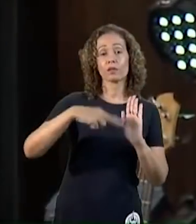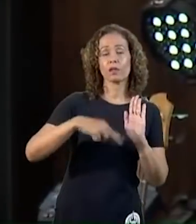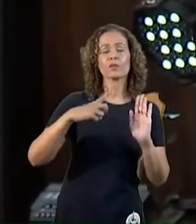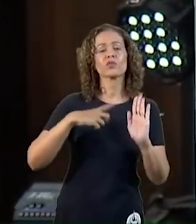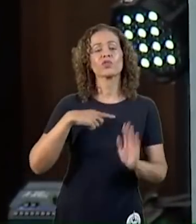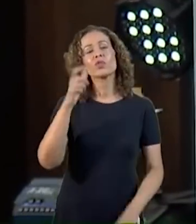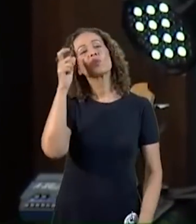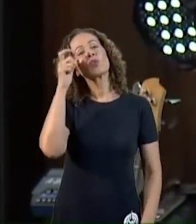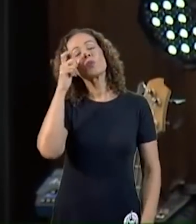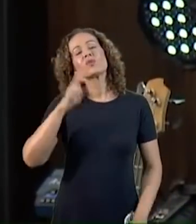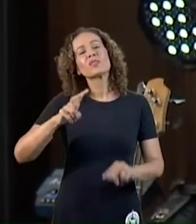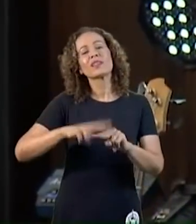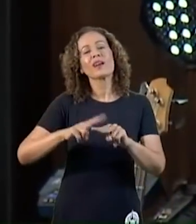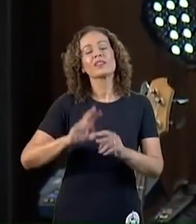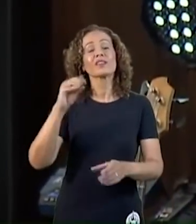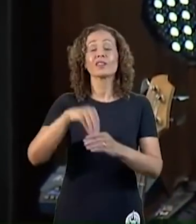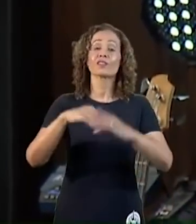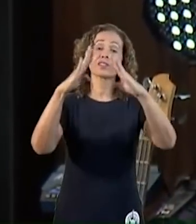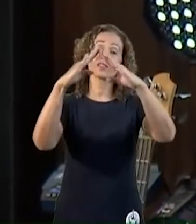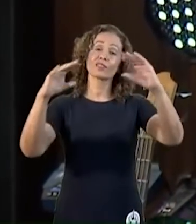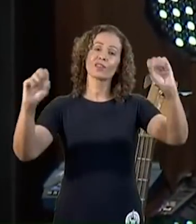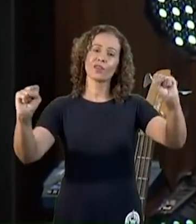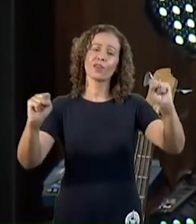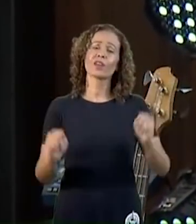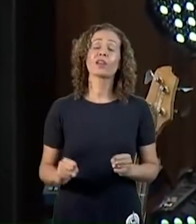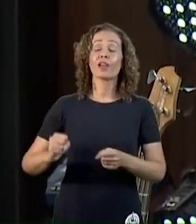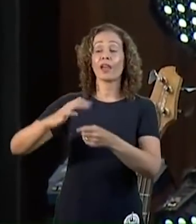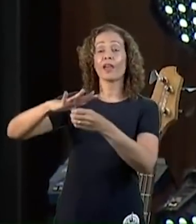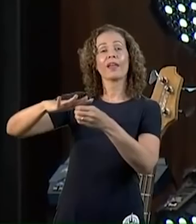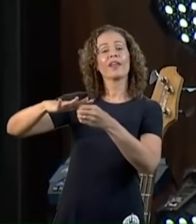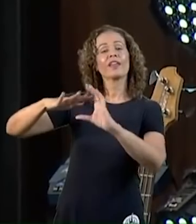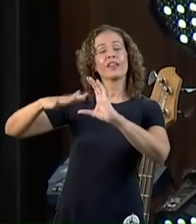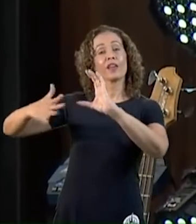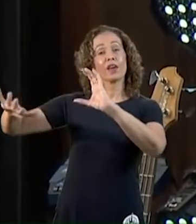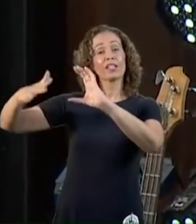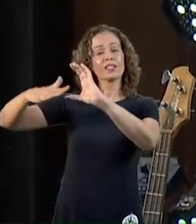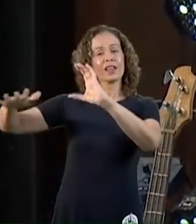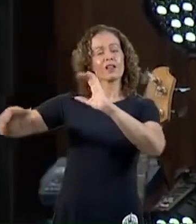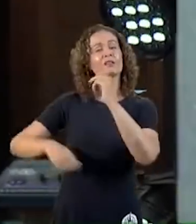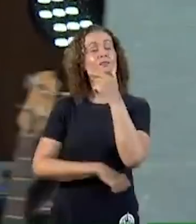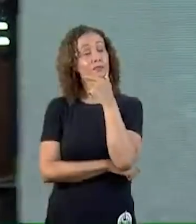demônio sentadinho na sinagoga de Cafarnaum, ouvindo Jesus assim, ó.